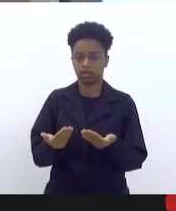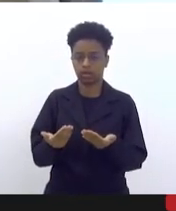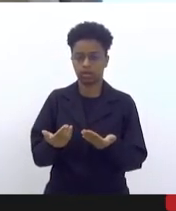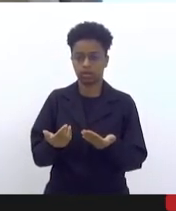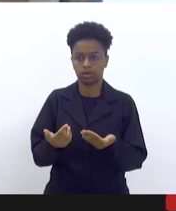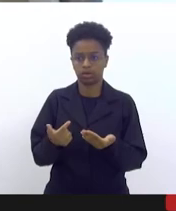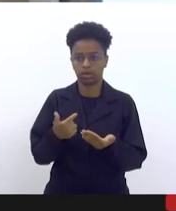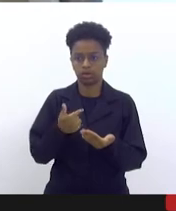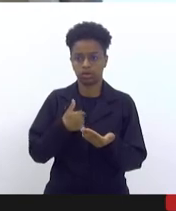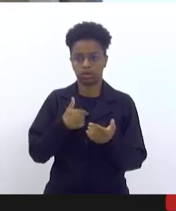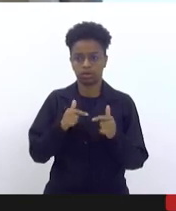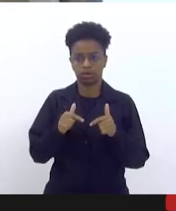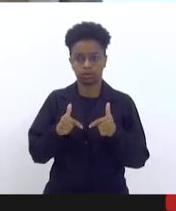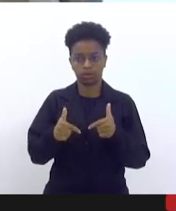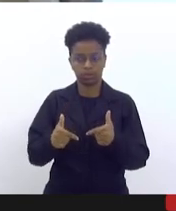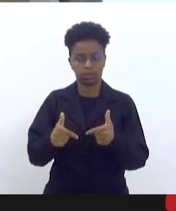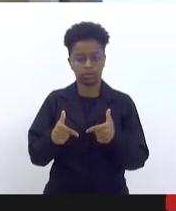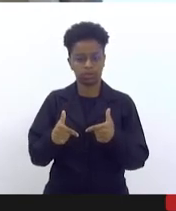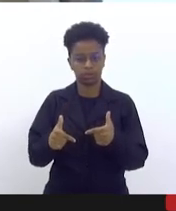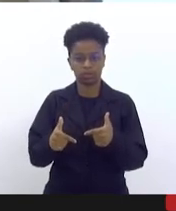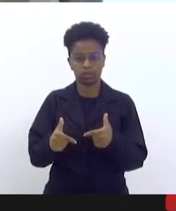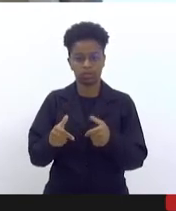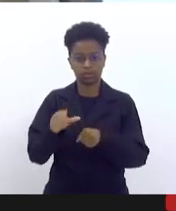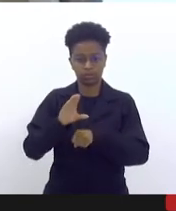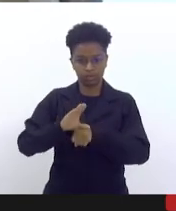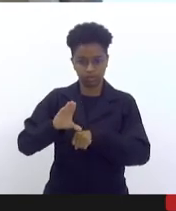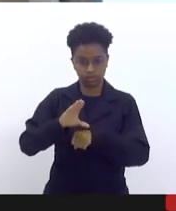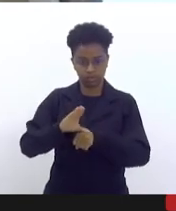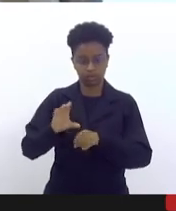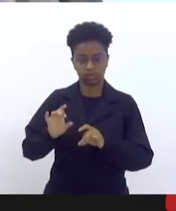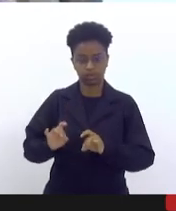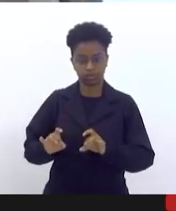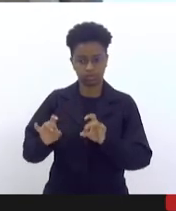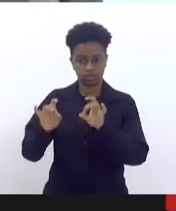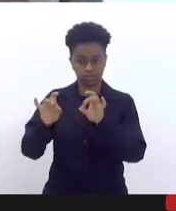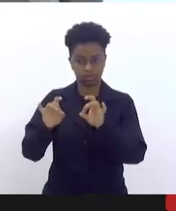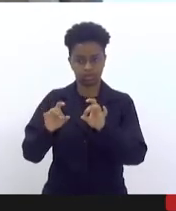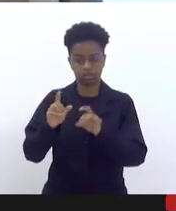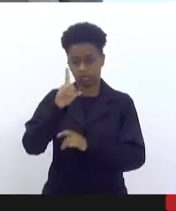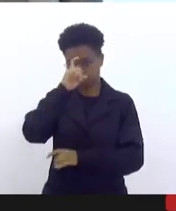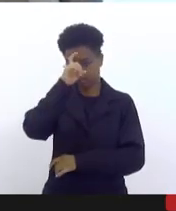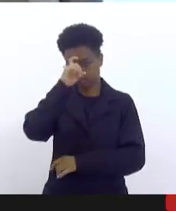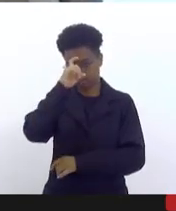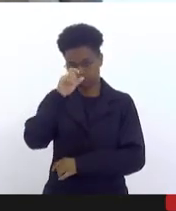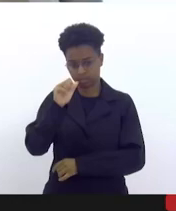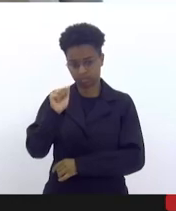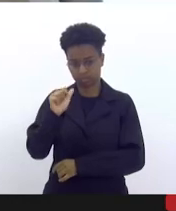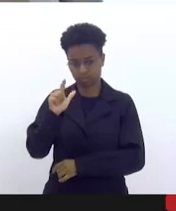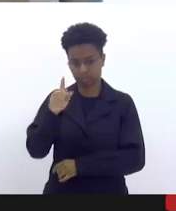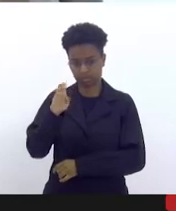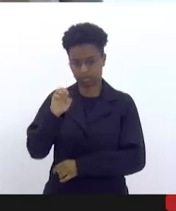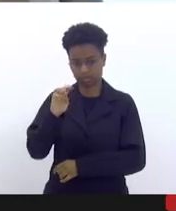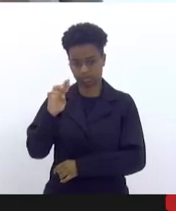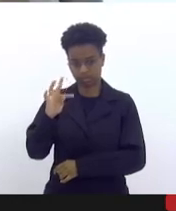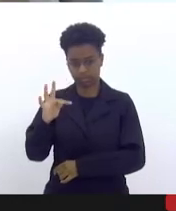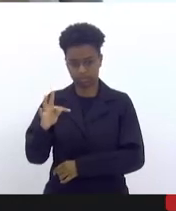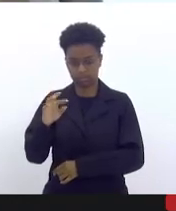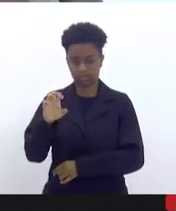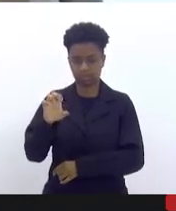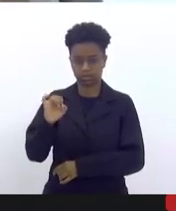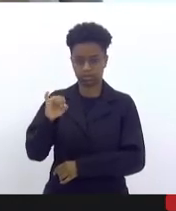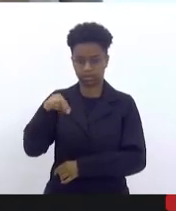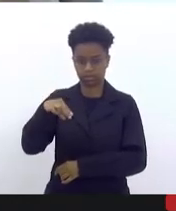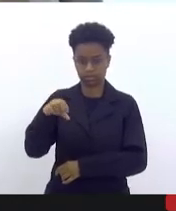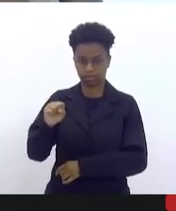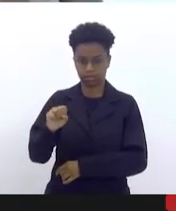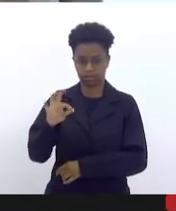atuando no curso de especialização do Hospital Albert Einstein então é um prazer tá aqui para falar um pouco